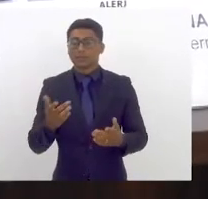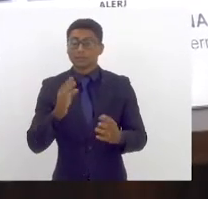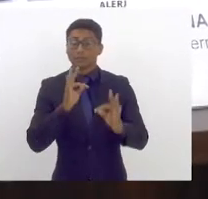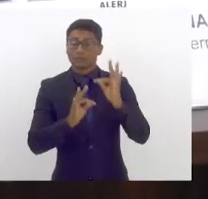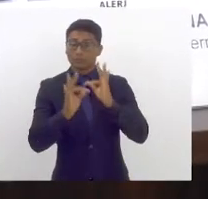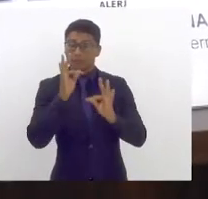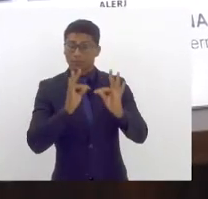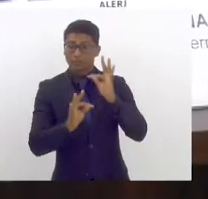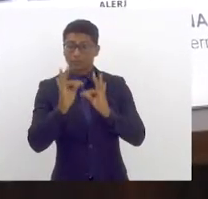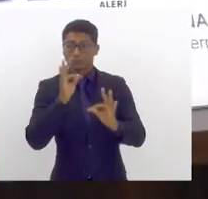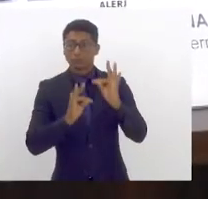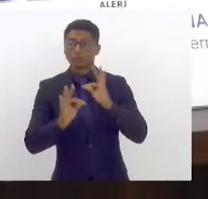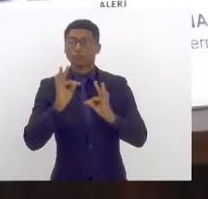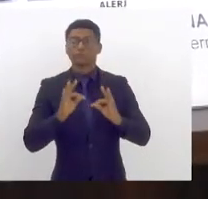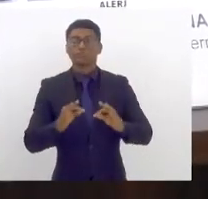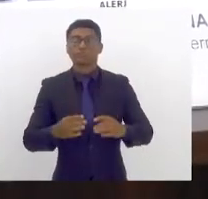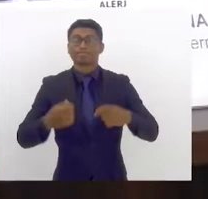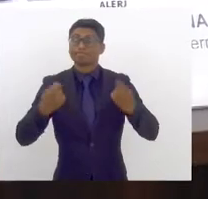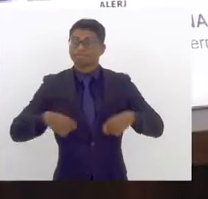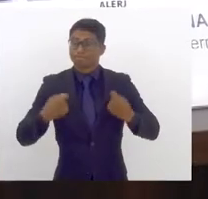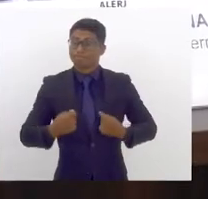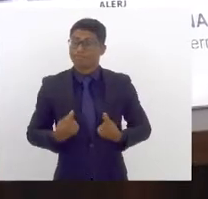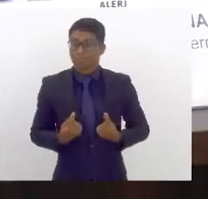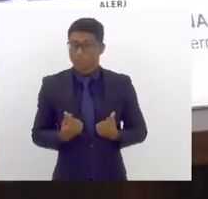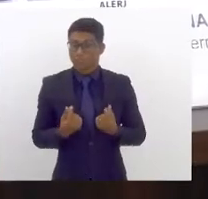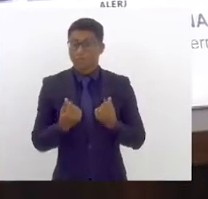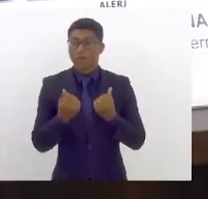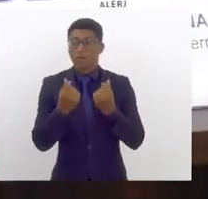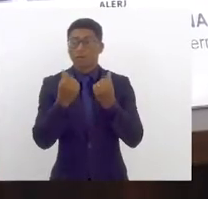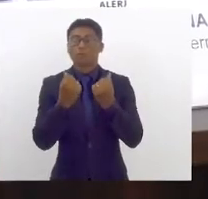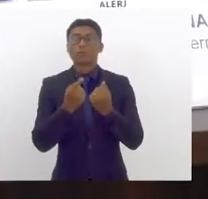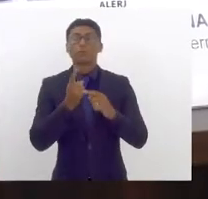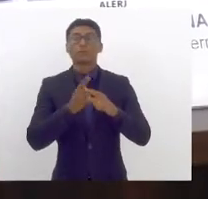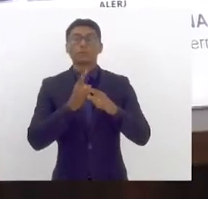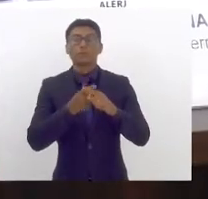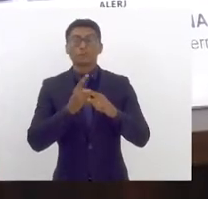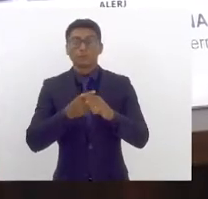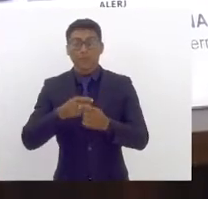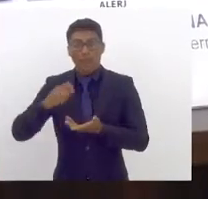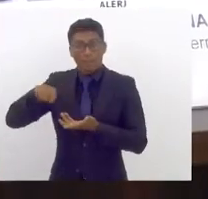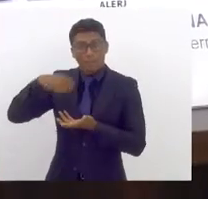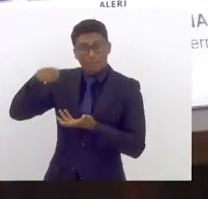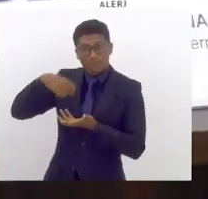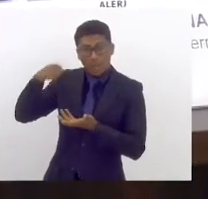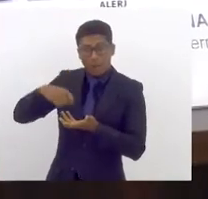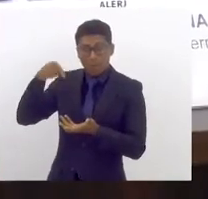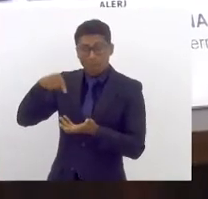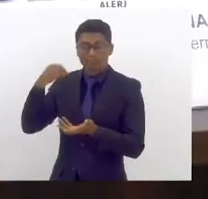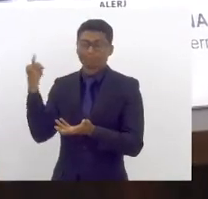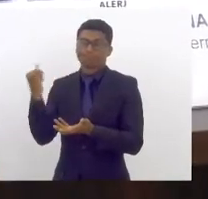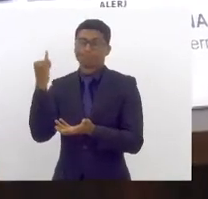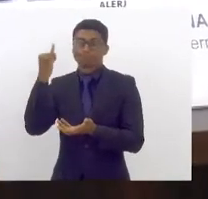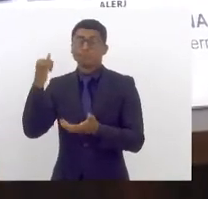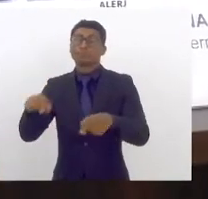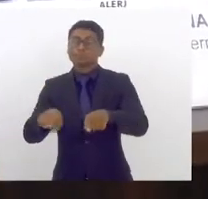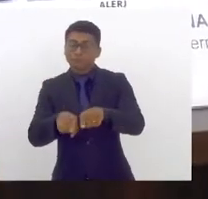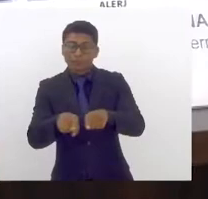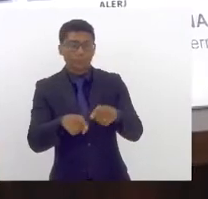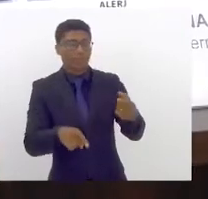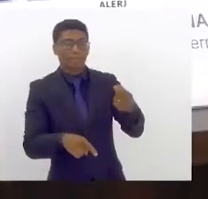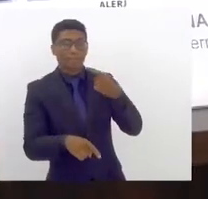uma certa condição financeira porque a alimentação no tratamento do câncer é tão importante quanto a medicação